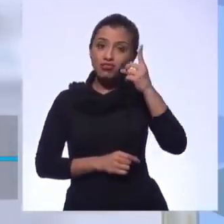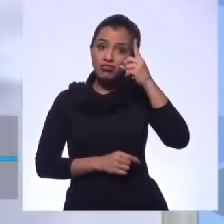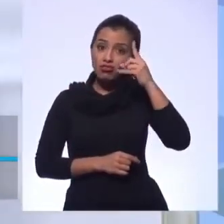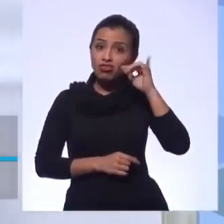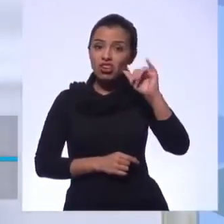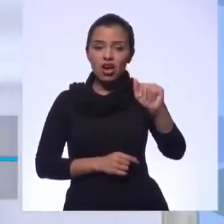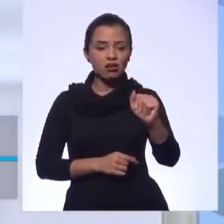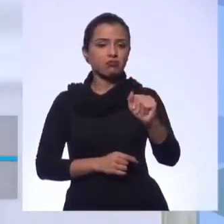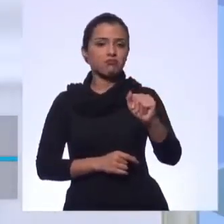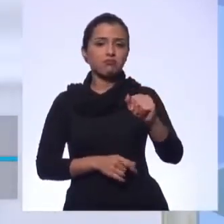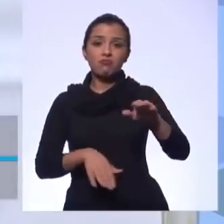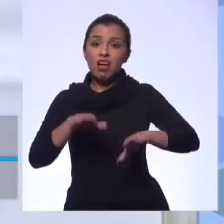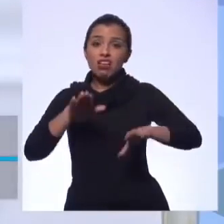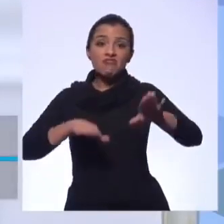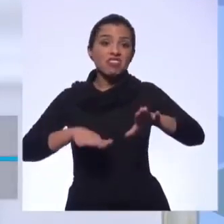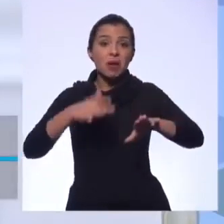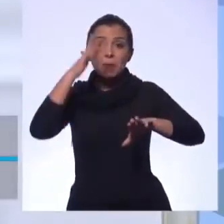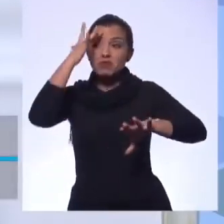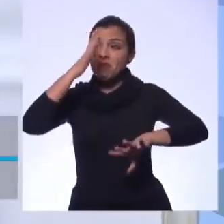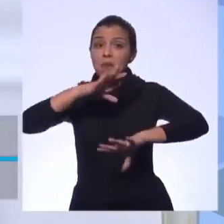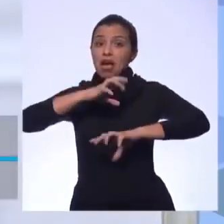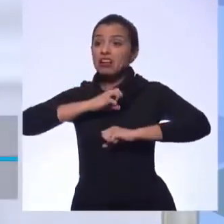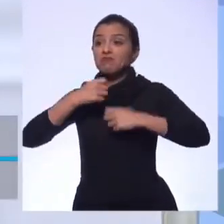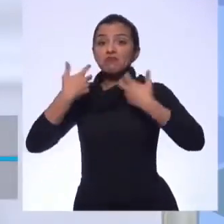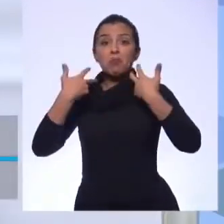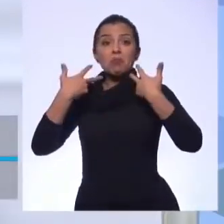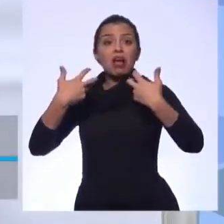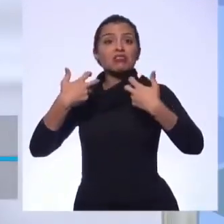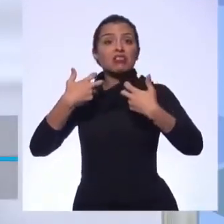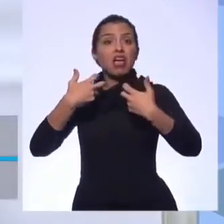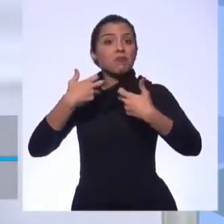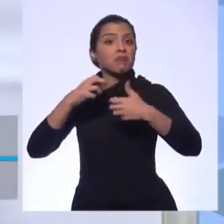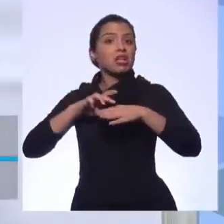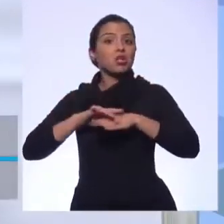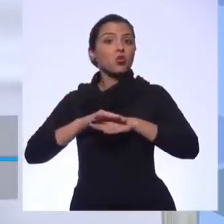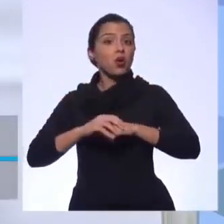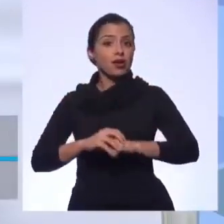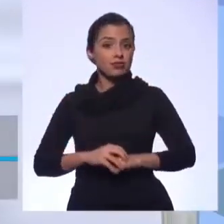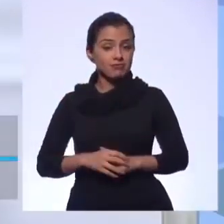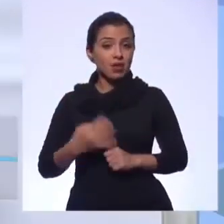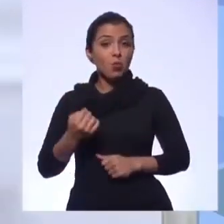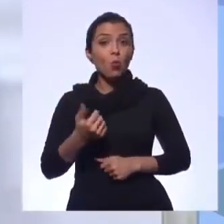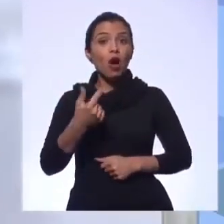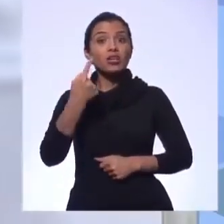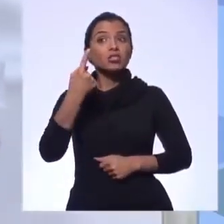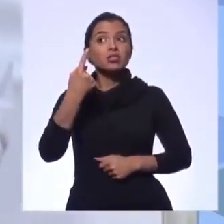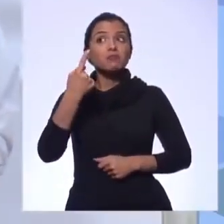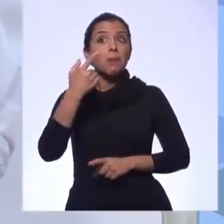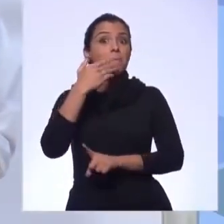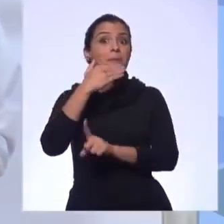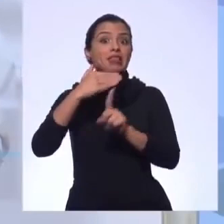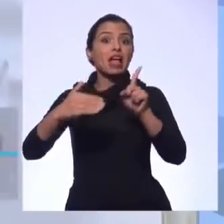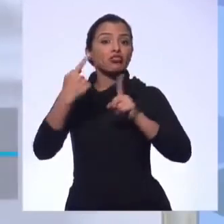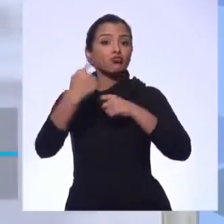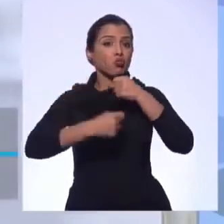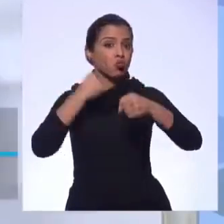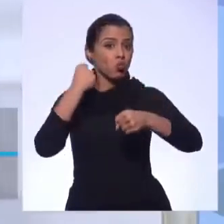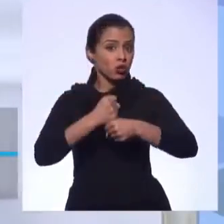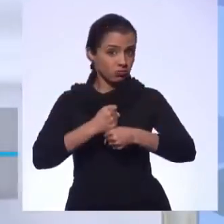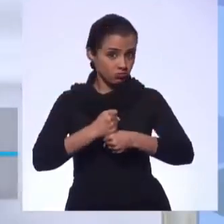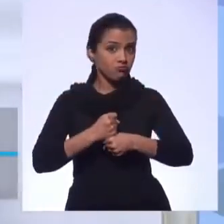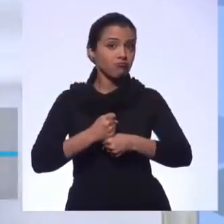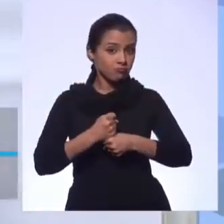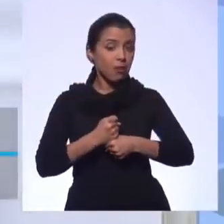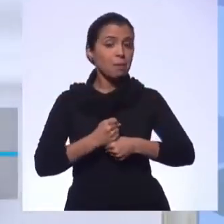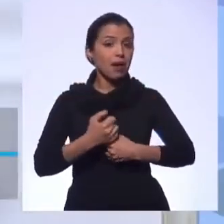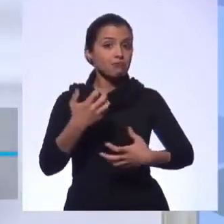doente. Então ela demora entre 15 e 150 dias, 150 dias, quase meio ano aí, mais meio ano, para poder